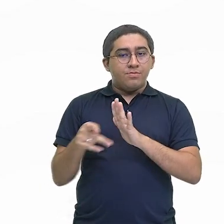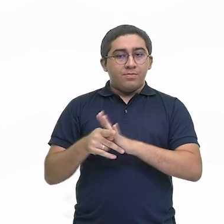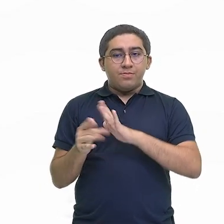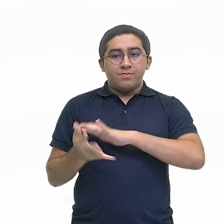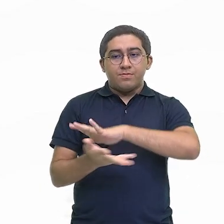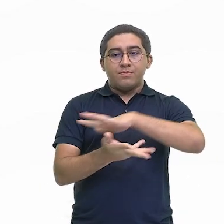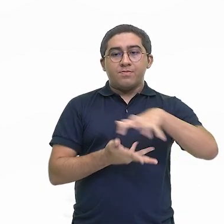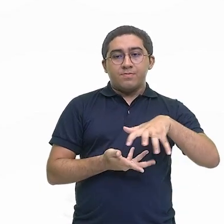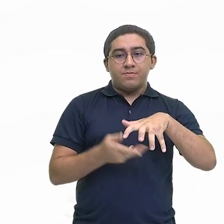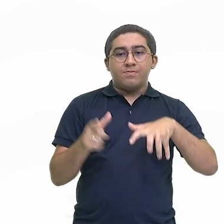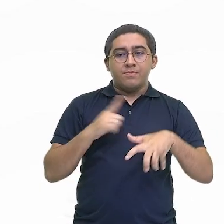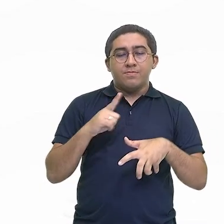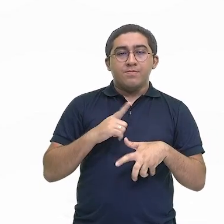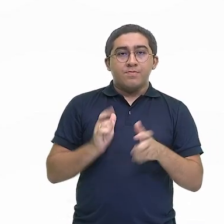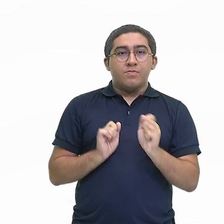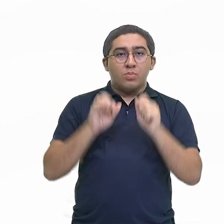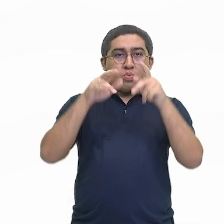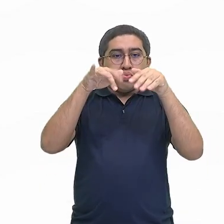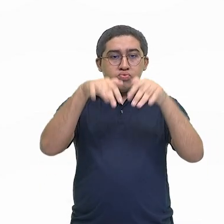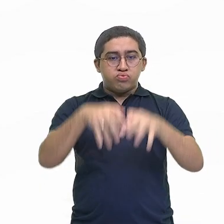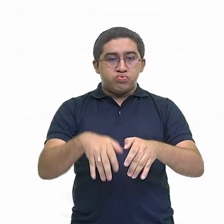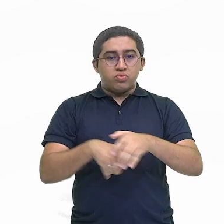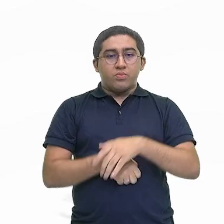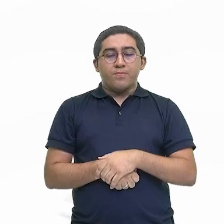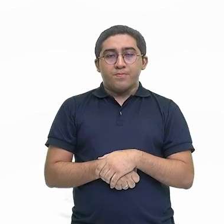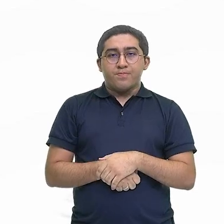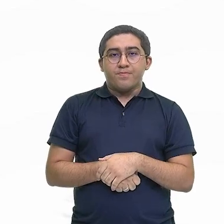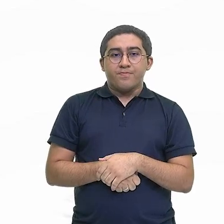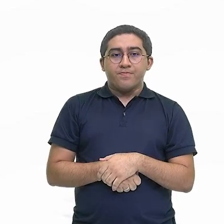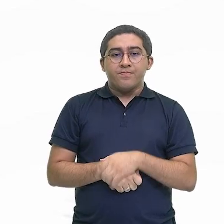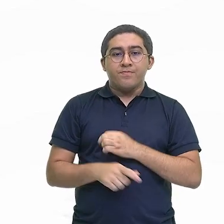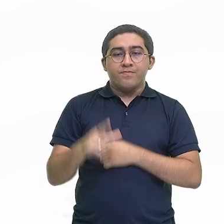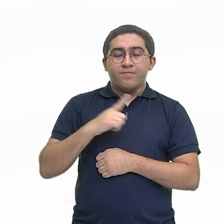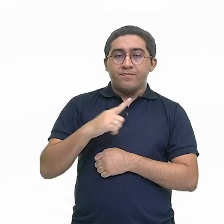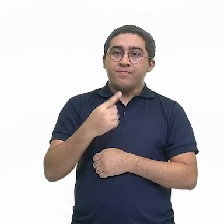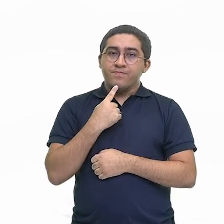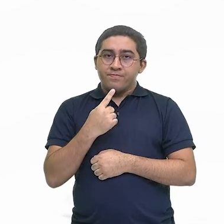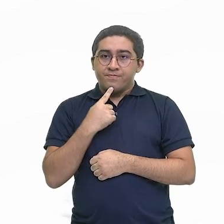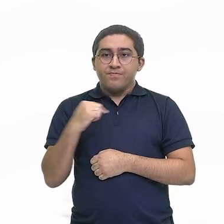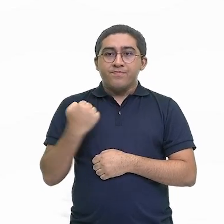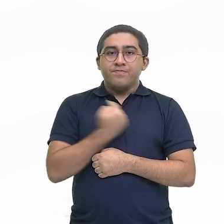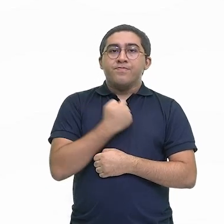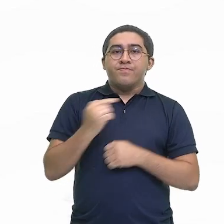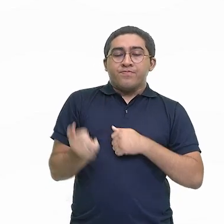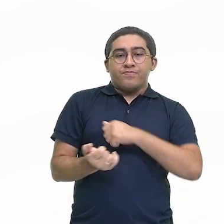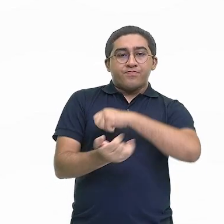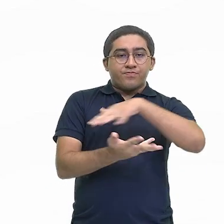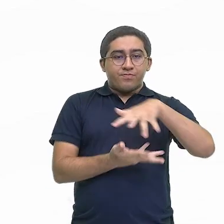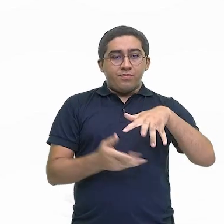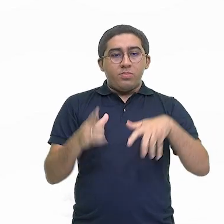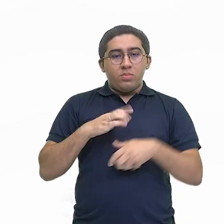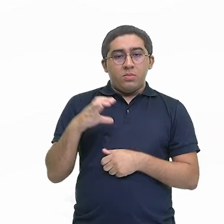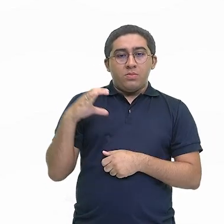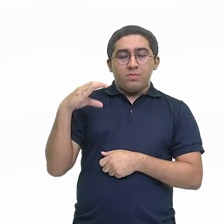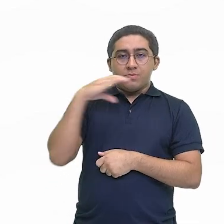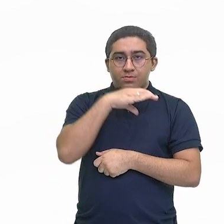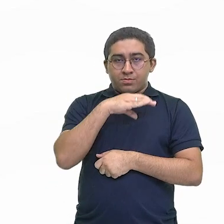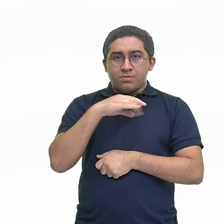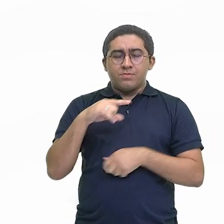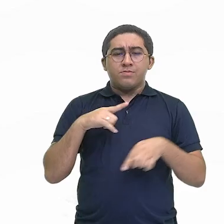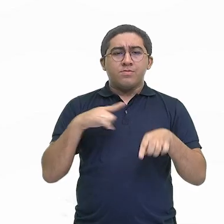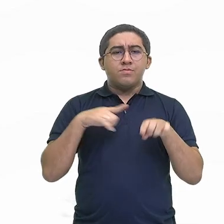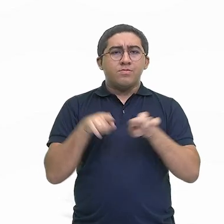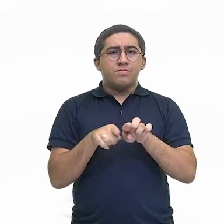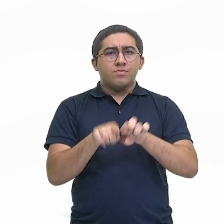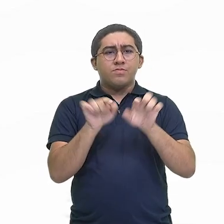para a superfície. Quando chega aqui na superfície, ele vem de maneira muito quente, e como aqui é mais